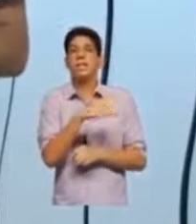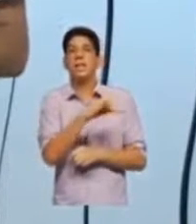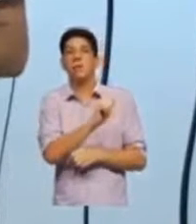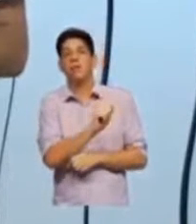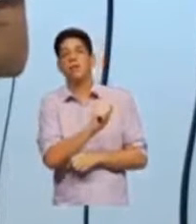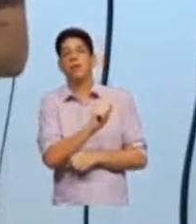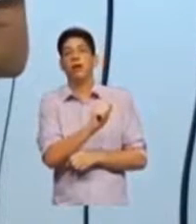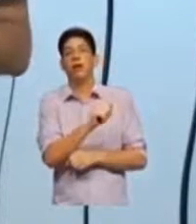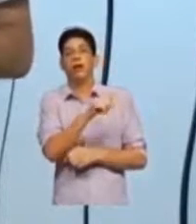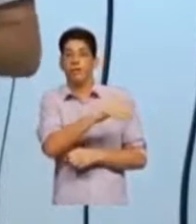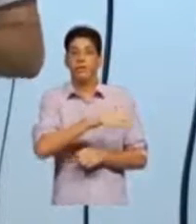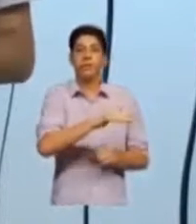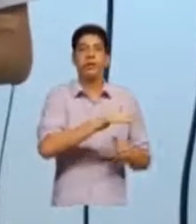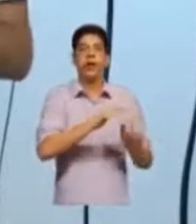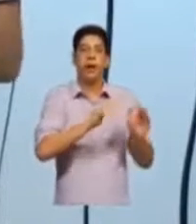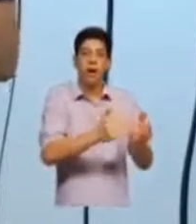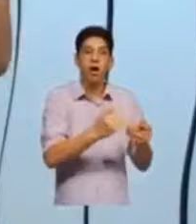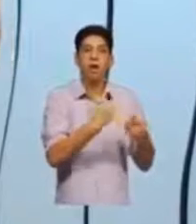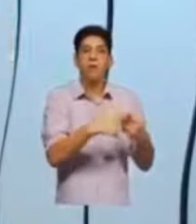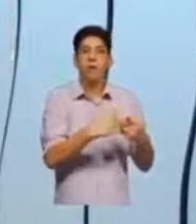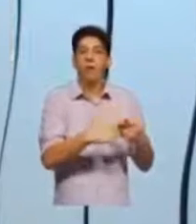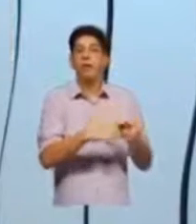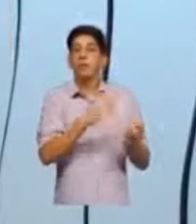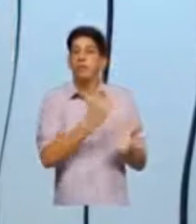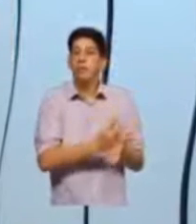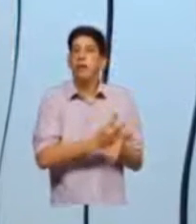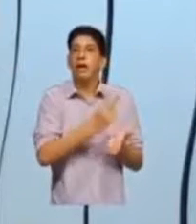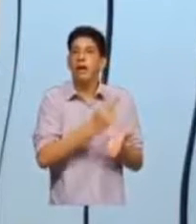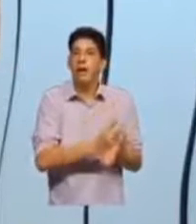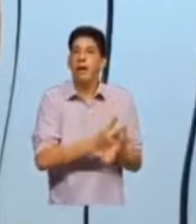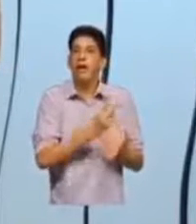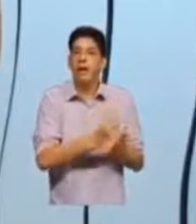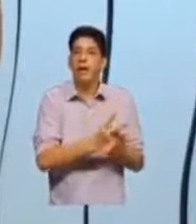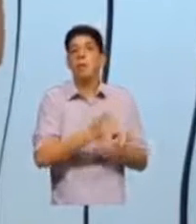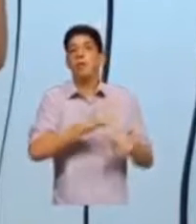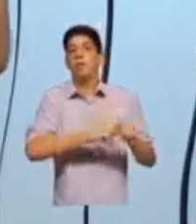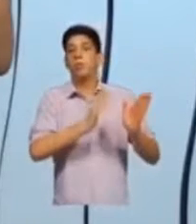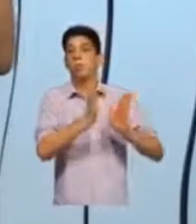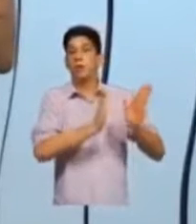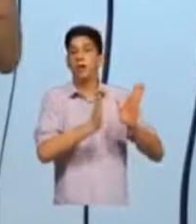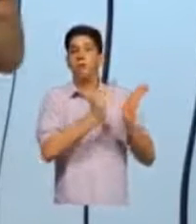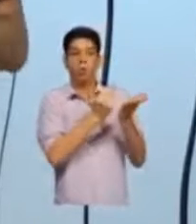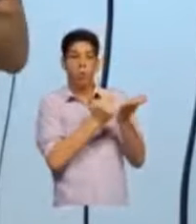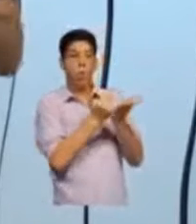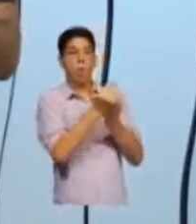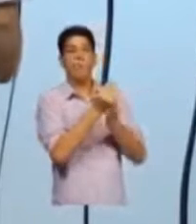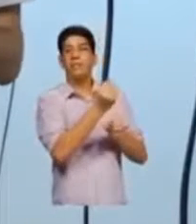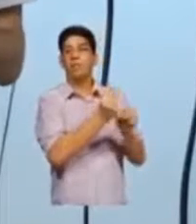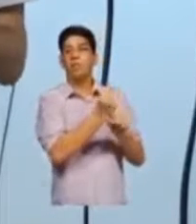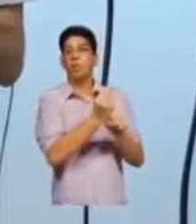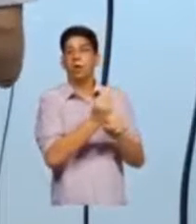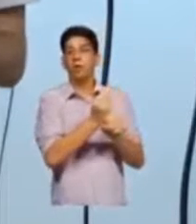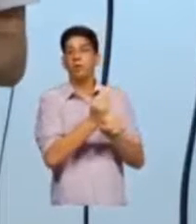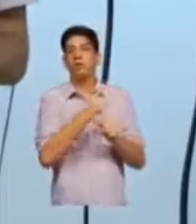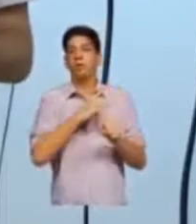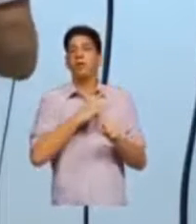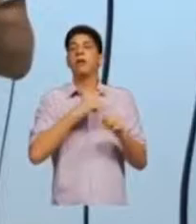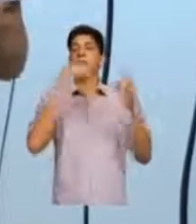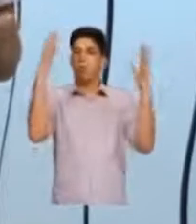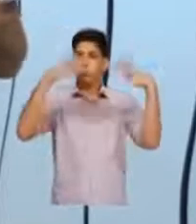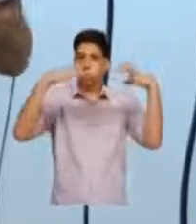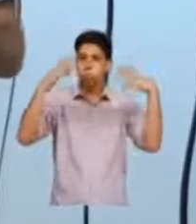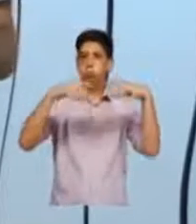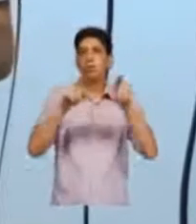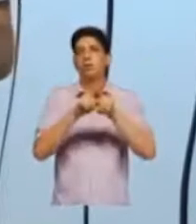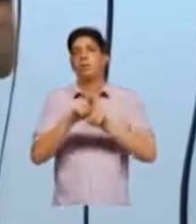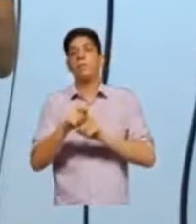da nossa região, porque ela vai acometer mais nos períodos do início do ano, que são períodos chuvosos e quentes,